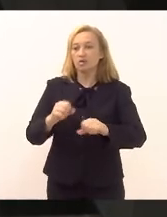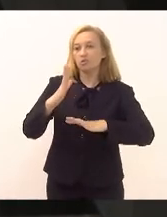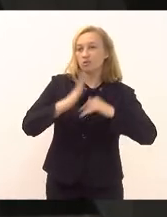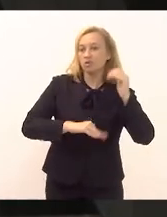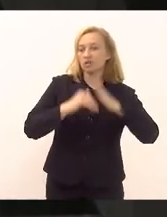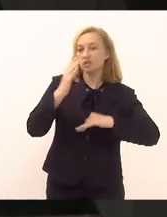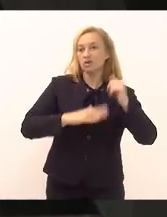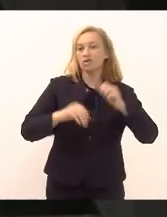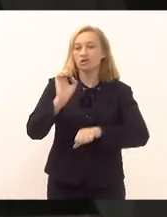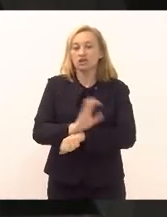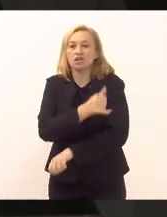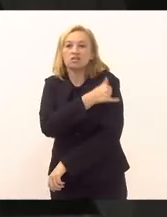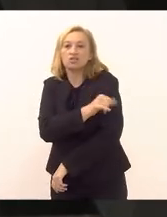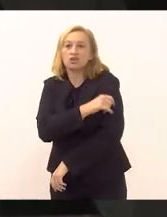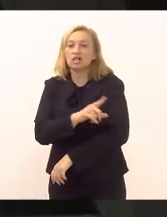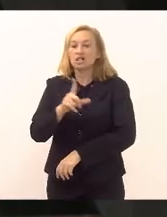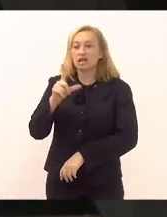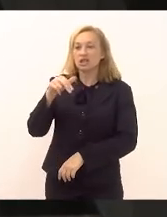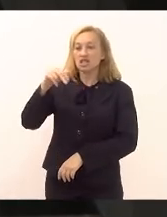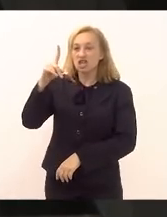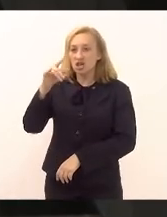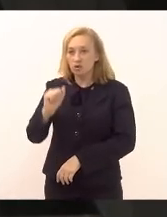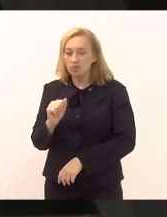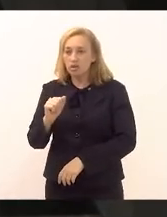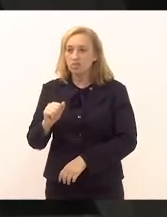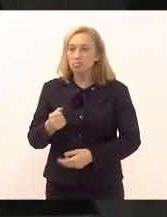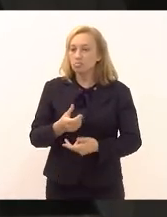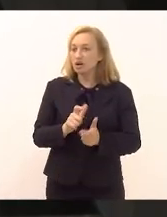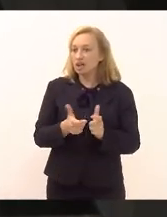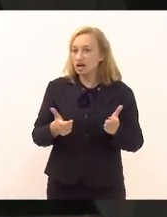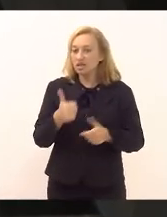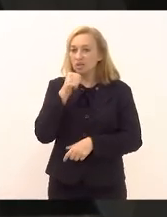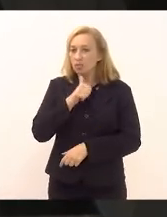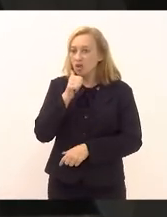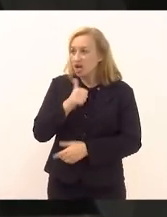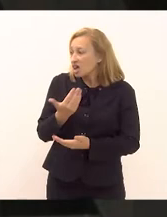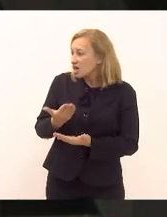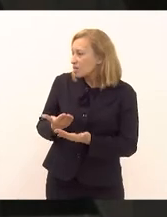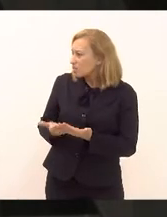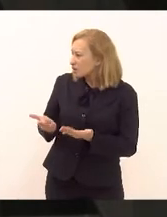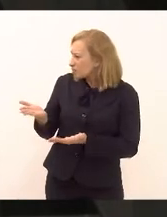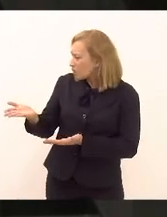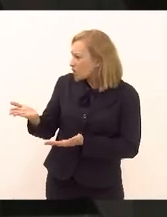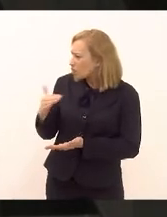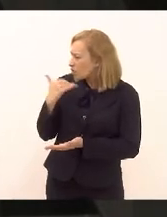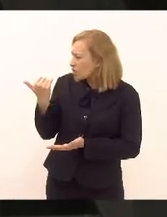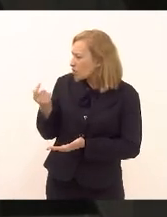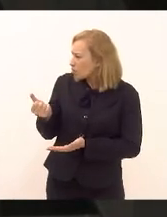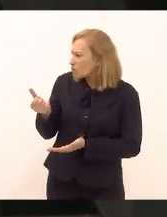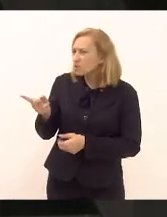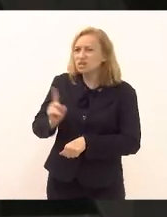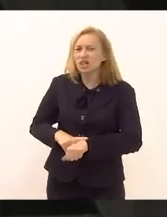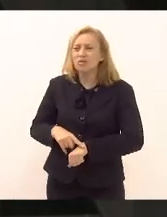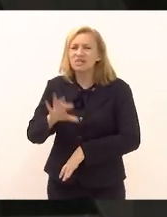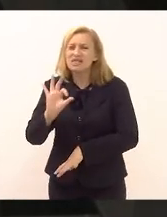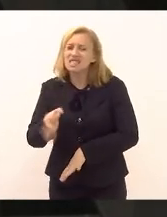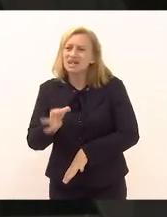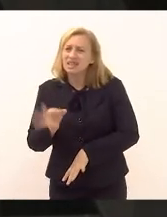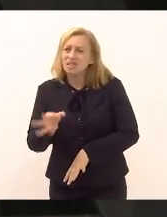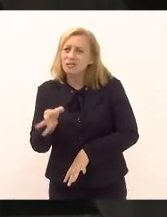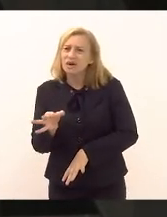estado do Rio de Janeiro. Nilda Teves, uma grande educadora, que nós perdemos recentemente, não faz muito tempo. Nilda Teves